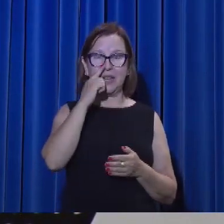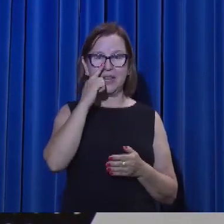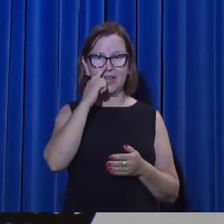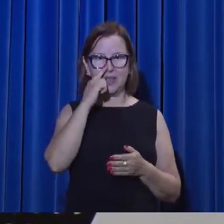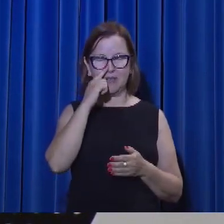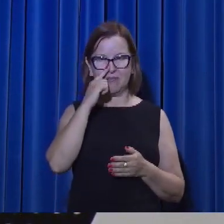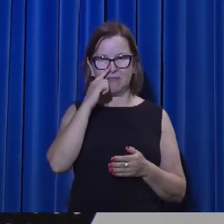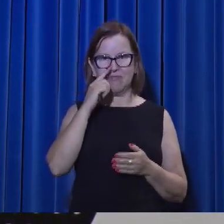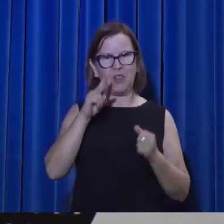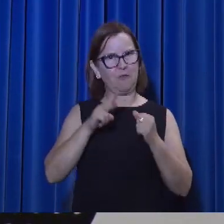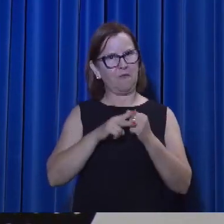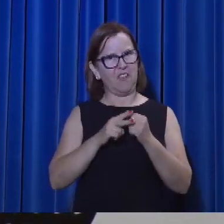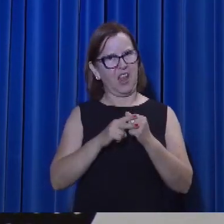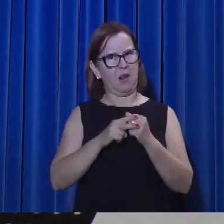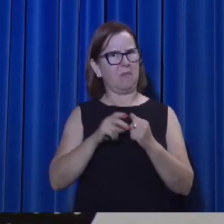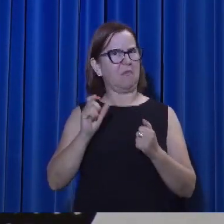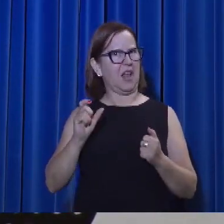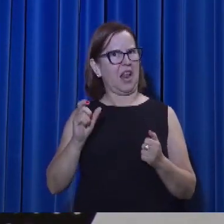ou verbo.